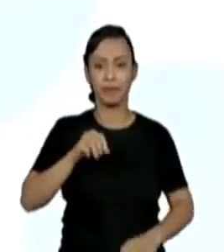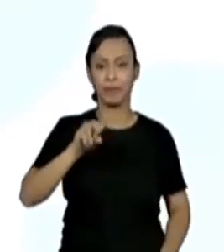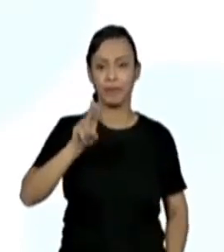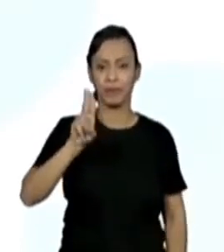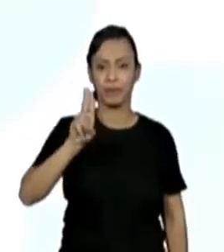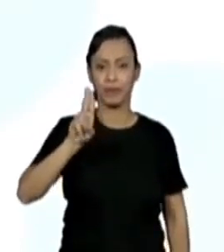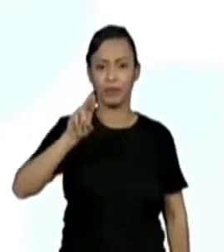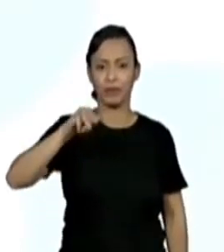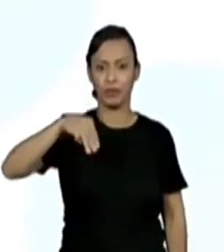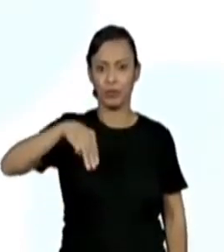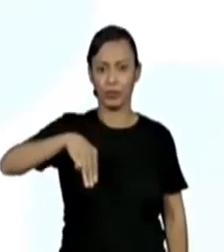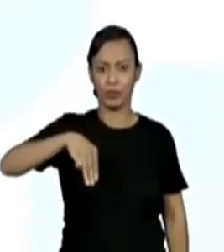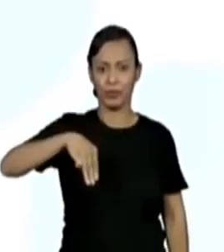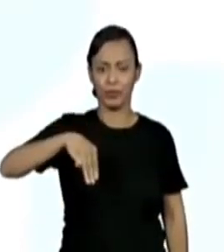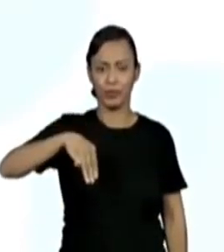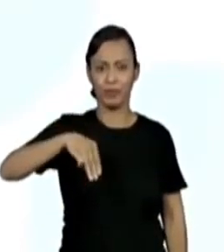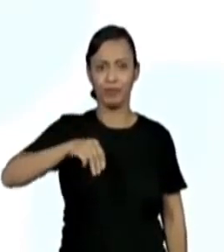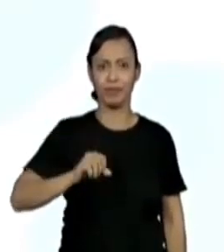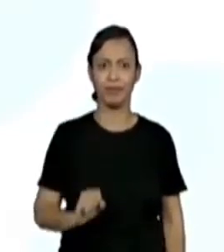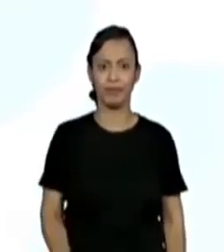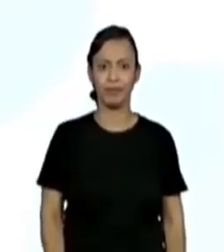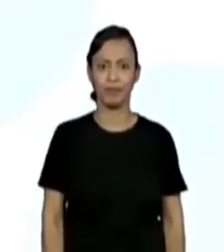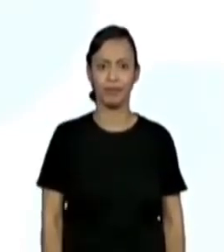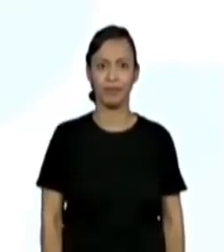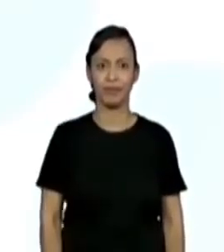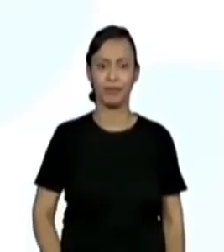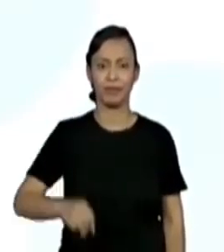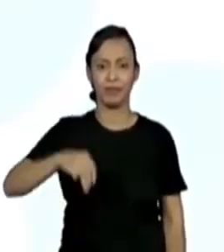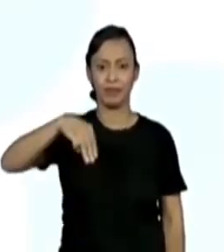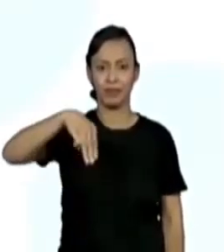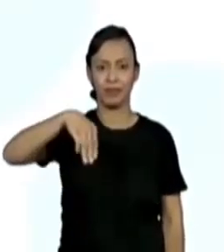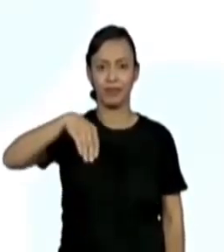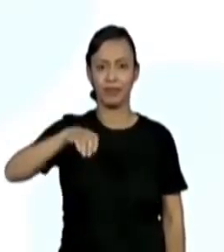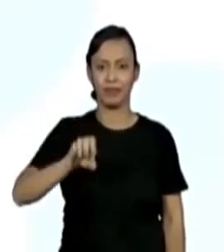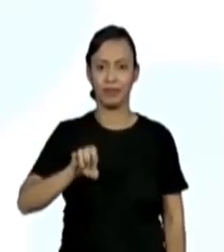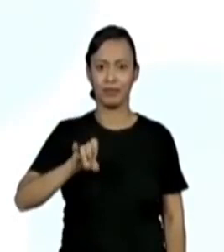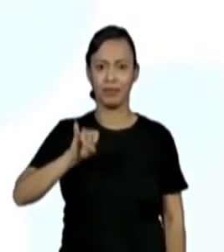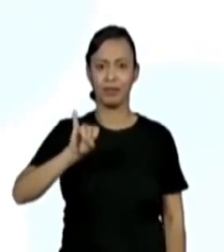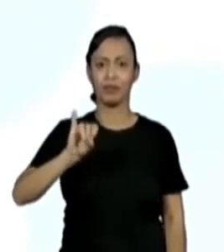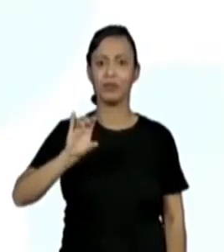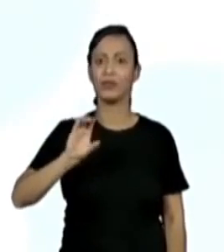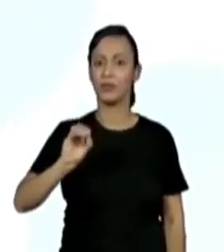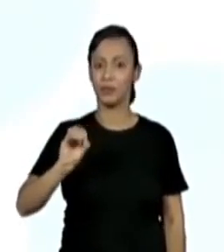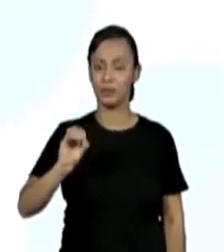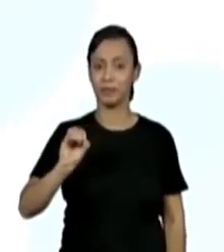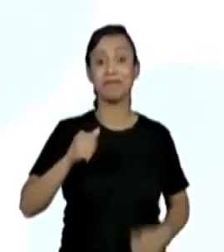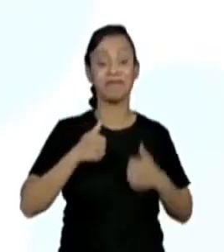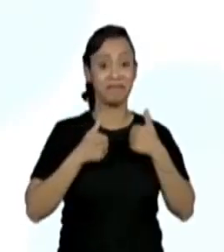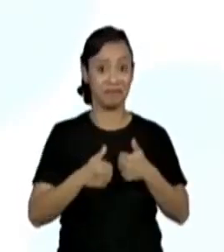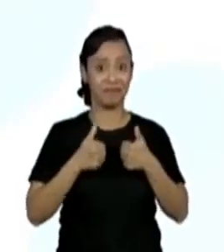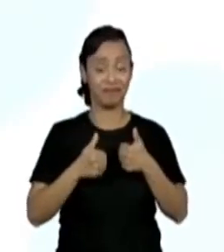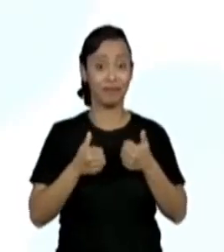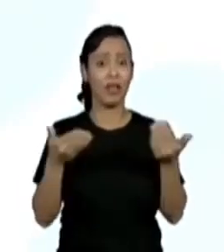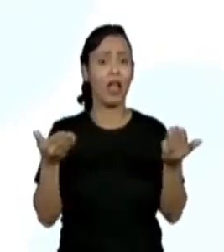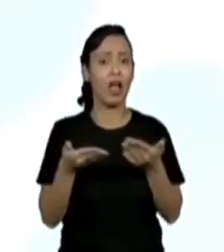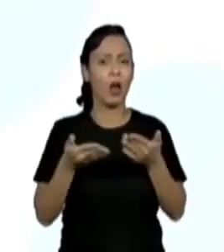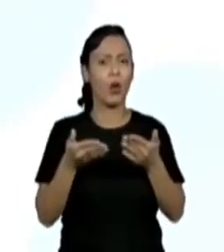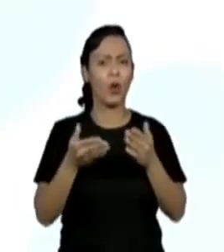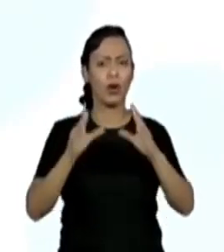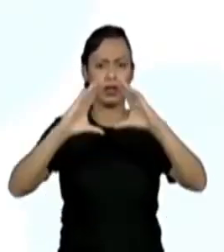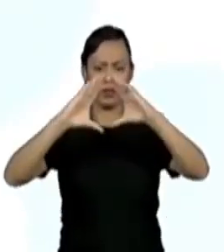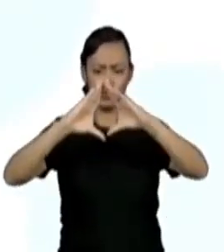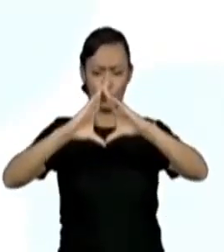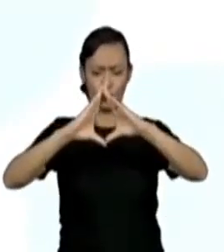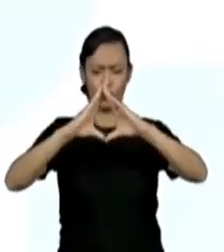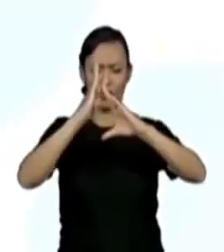1 meio agora vejam que interessante vamos pensar agora na fração da parte não pintada olhem